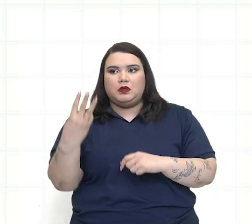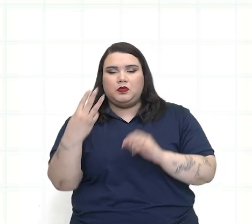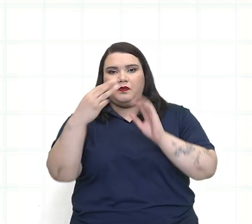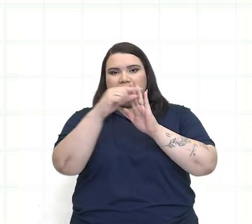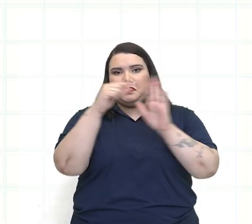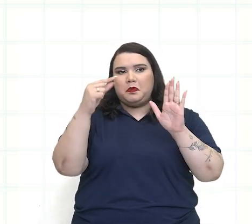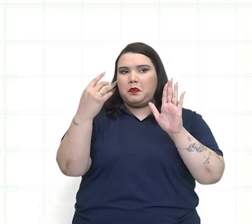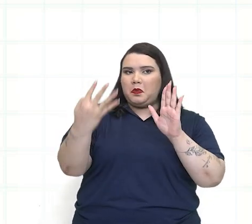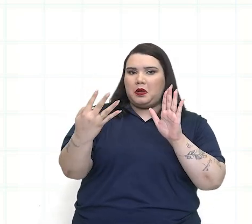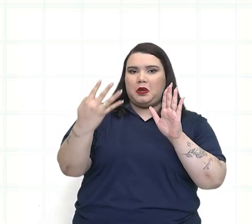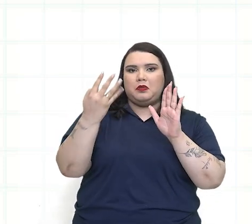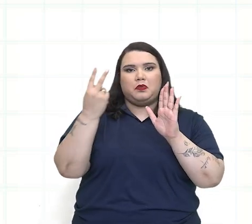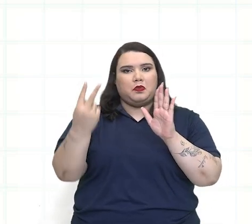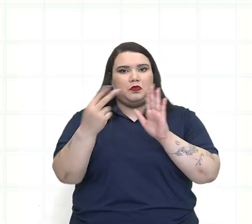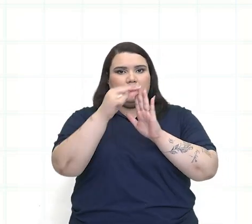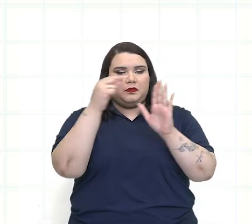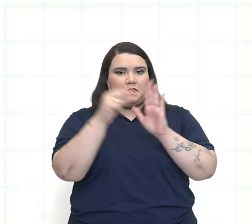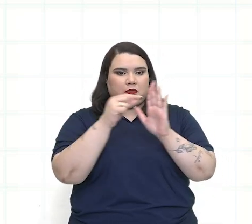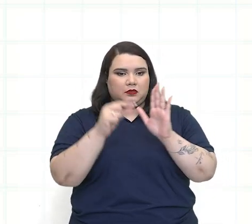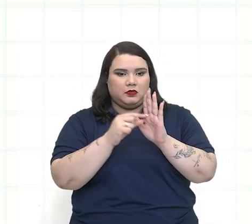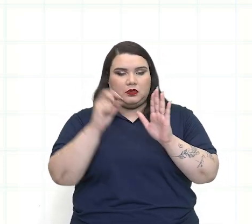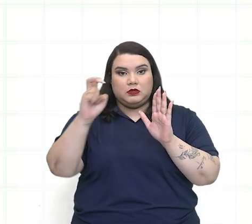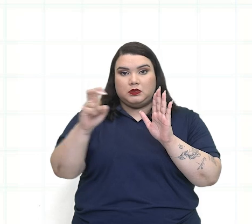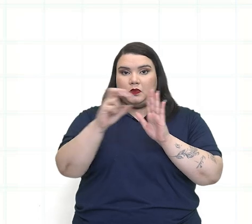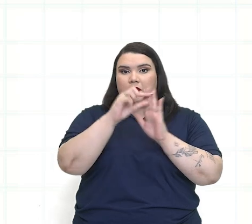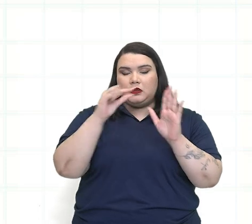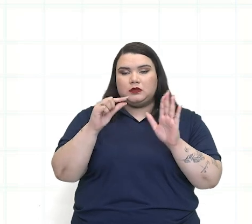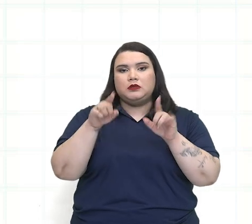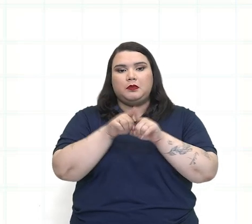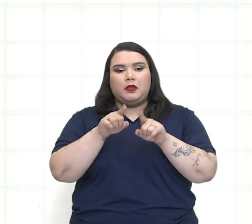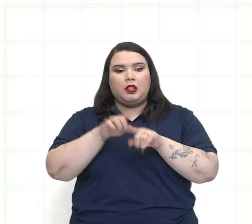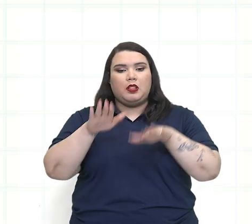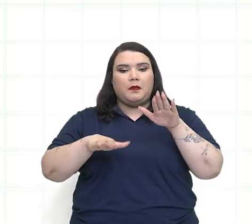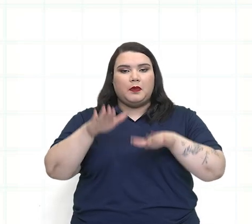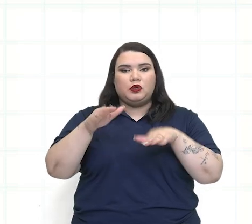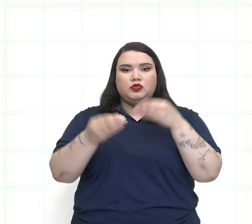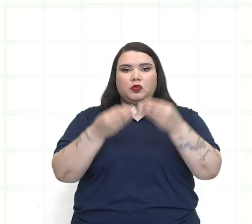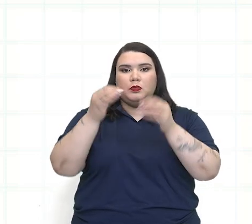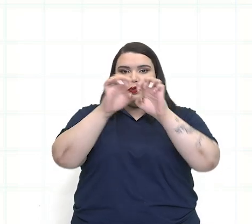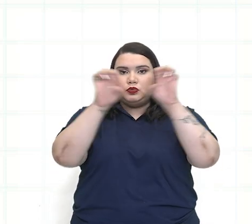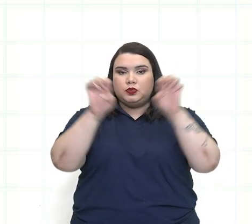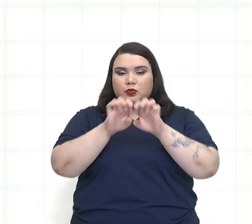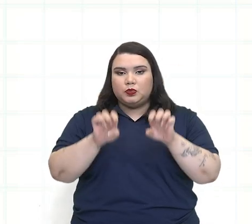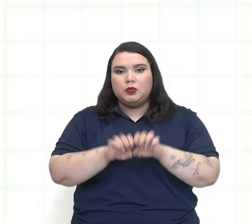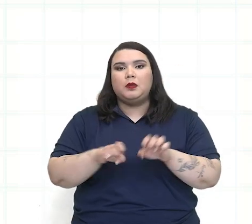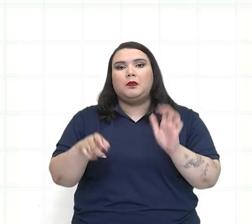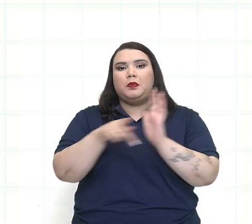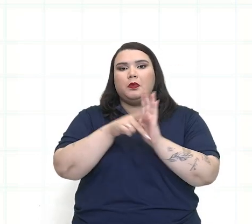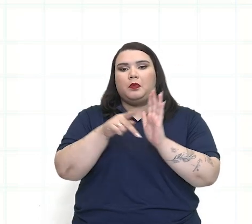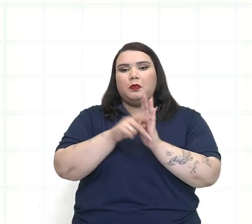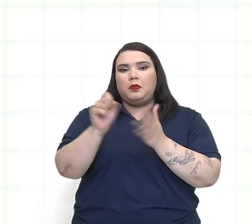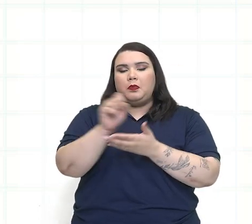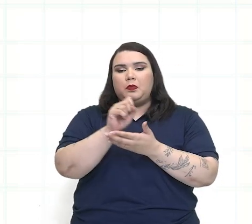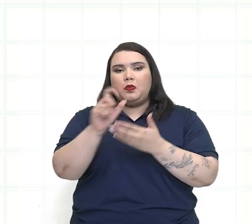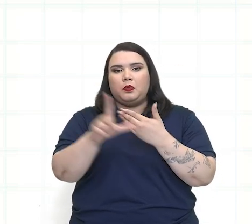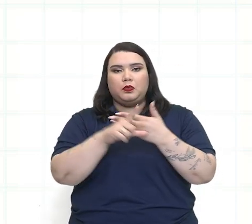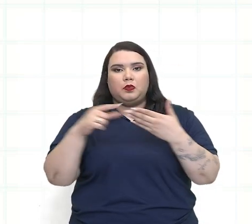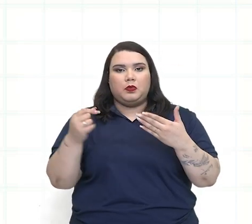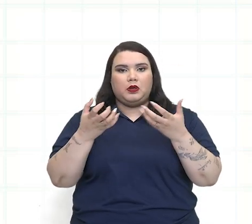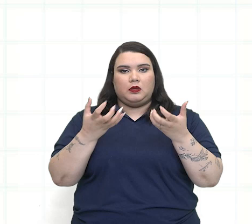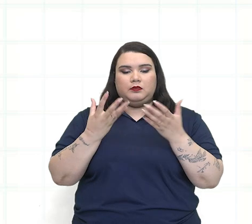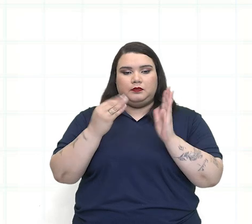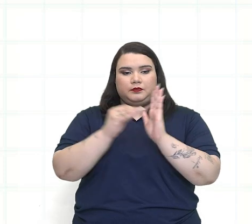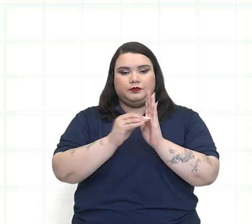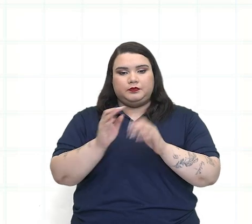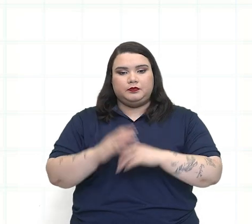versos, de 4 versos, de 2 versos, de 5 versos, depende da composição que o poeta quer escrever.